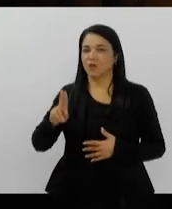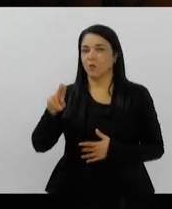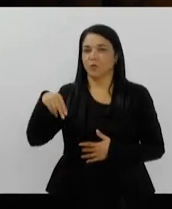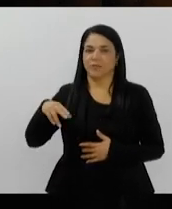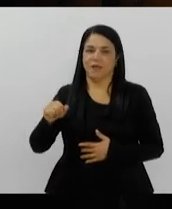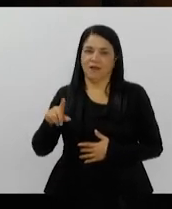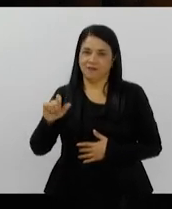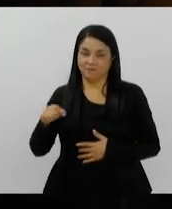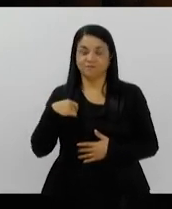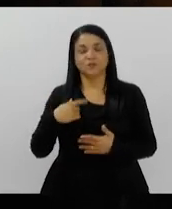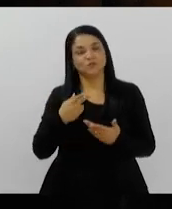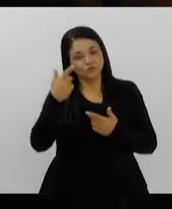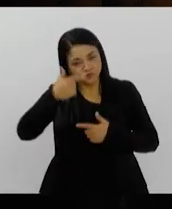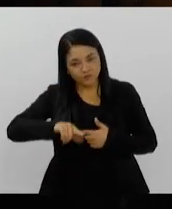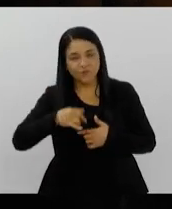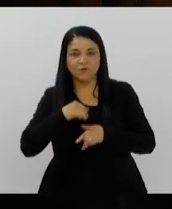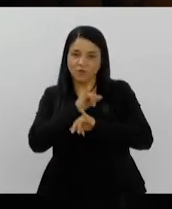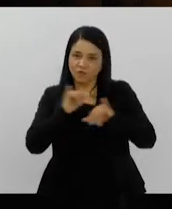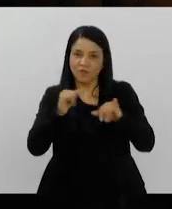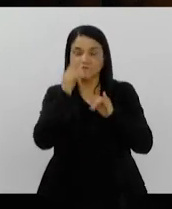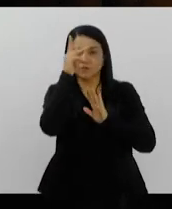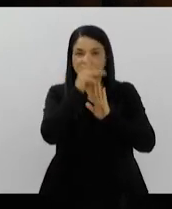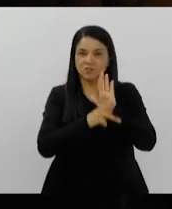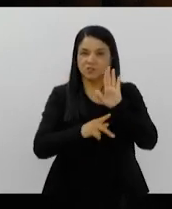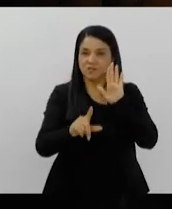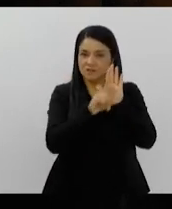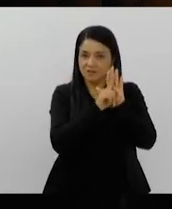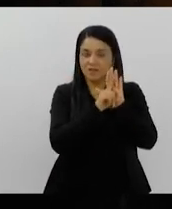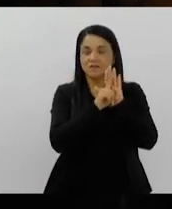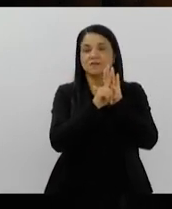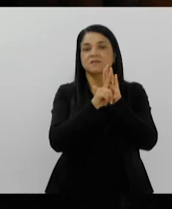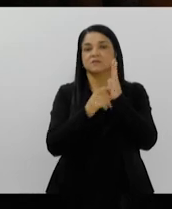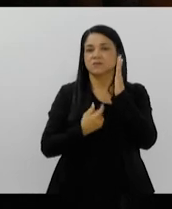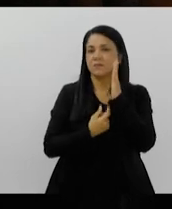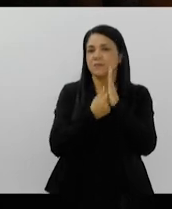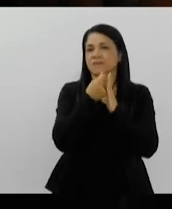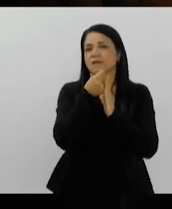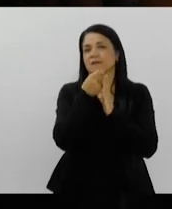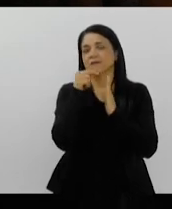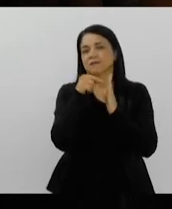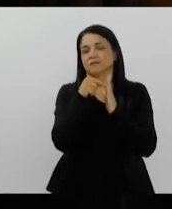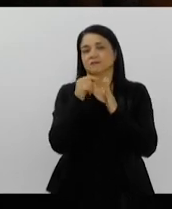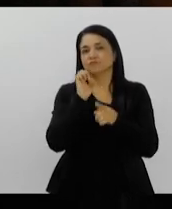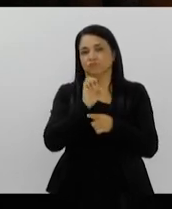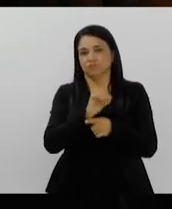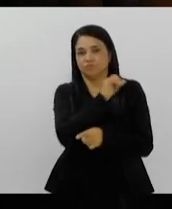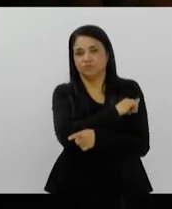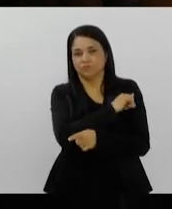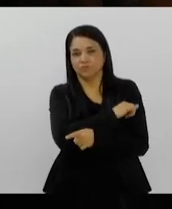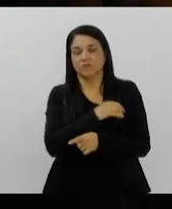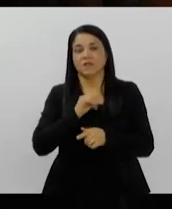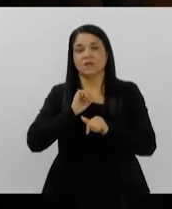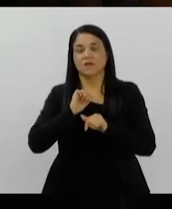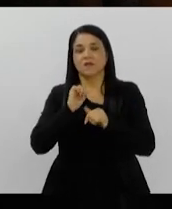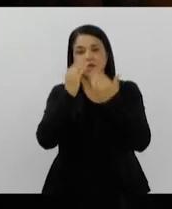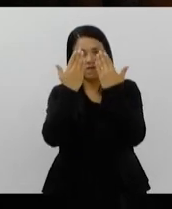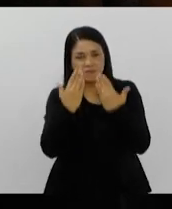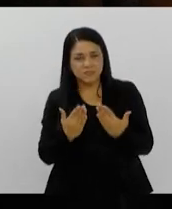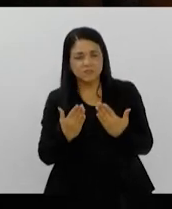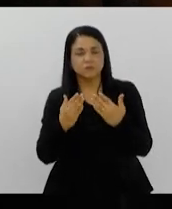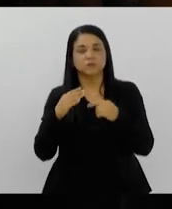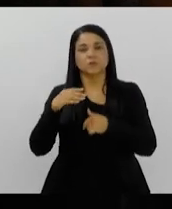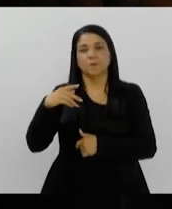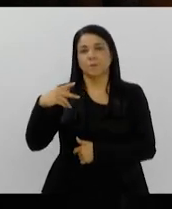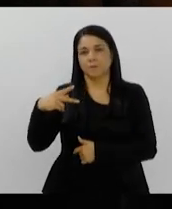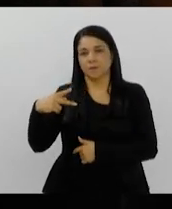vez, sobre as leis orçamentárias aqui do Estado do Rio de Janeiro, nessa revisão do PPA e nessa